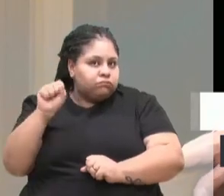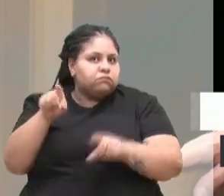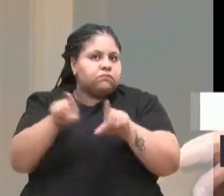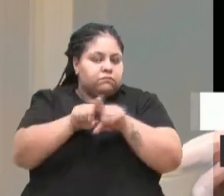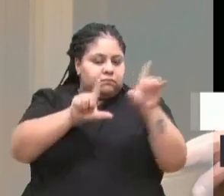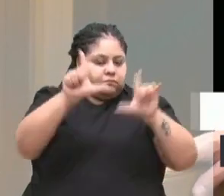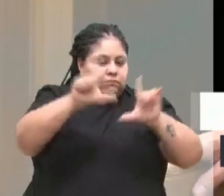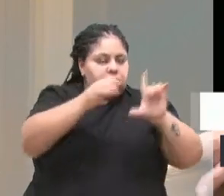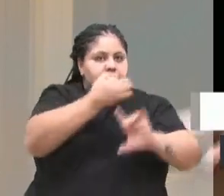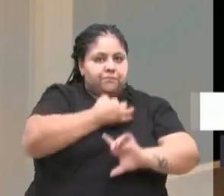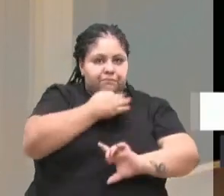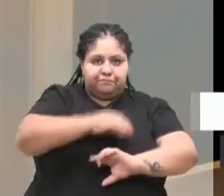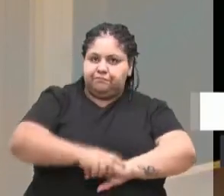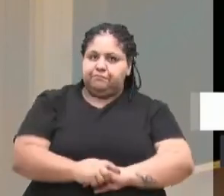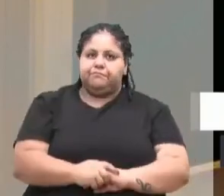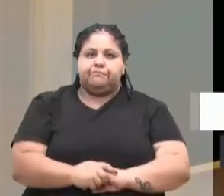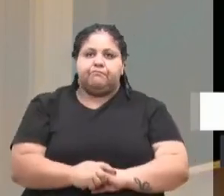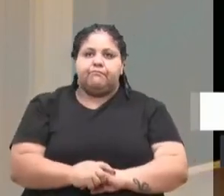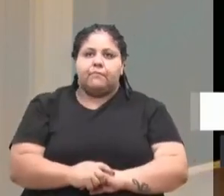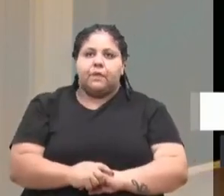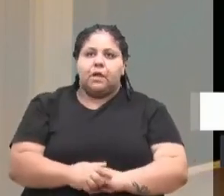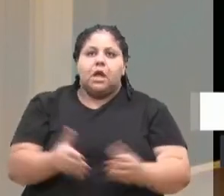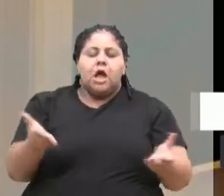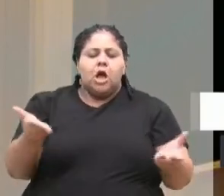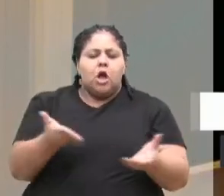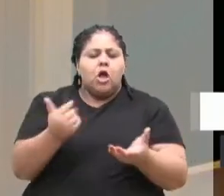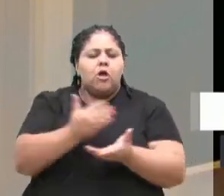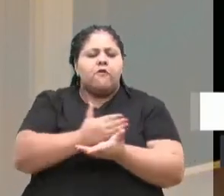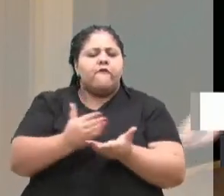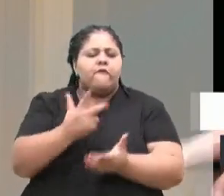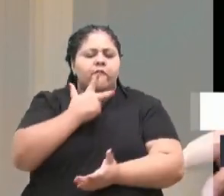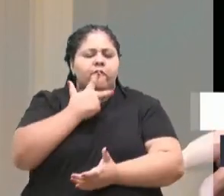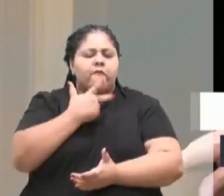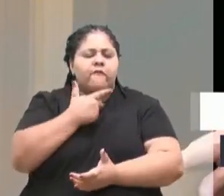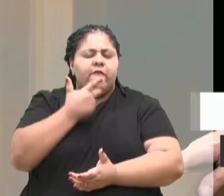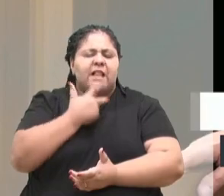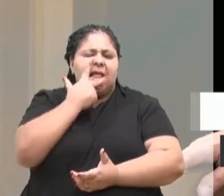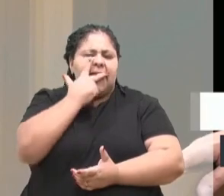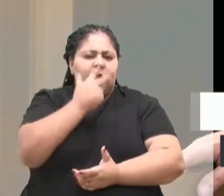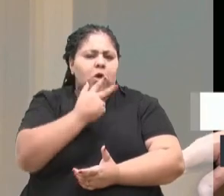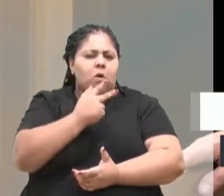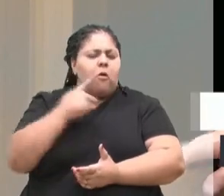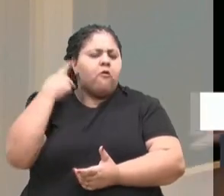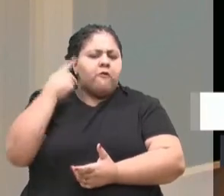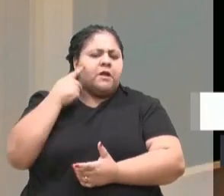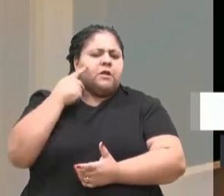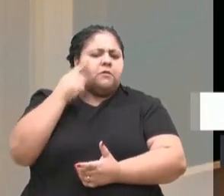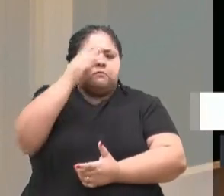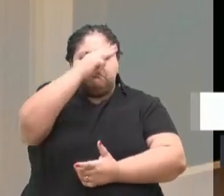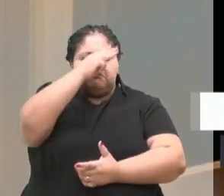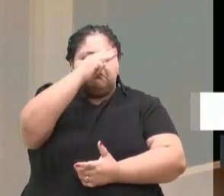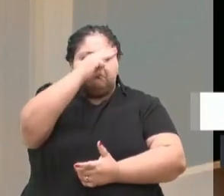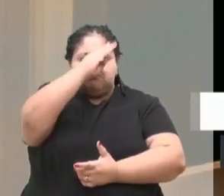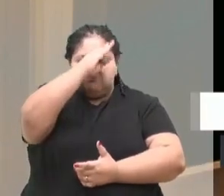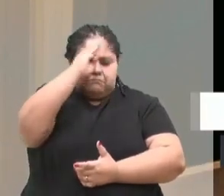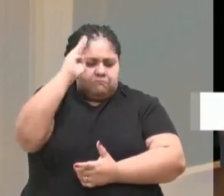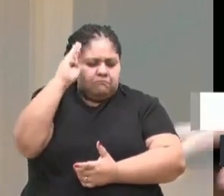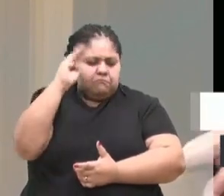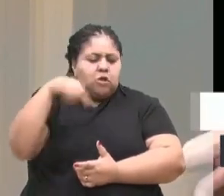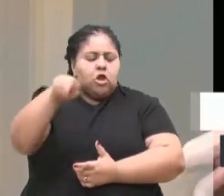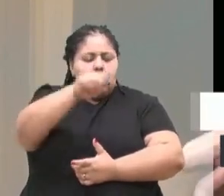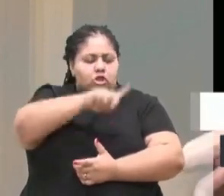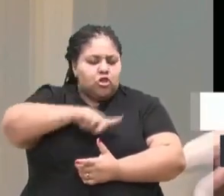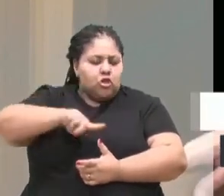Câmara. Vou pegar um gancho do vereador Bressan e estamos percorrendo todo o interior de Caxias,